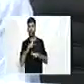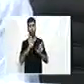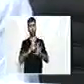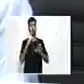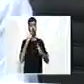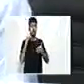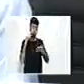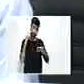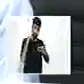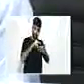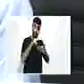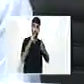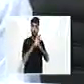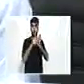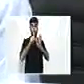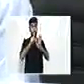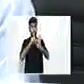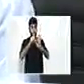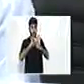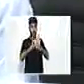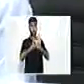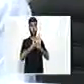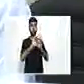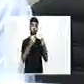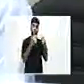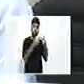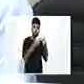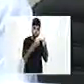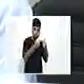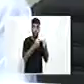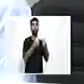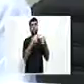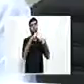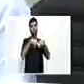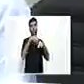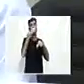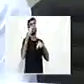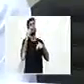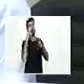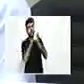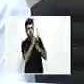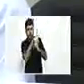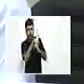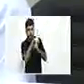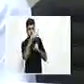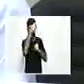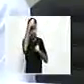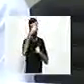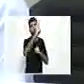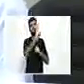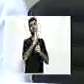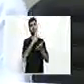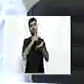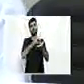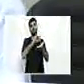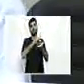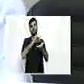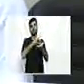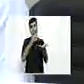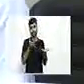observância da lei que no caso específico o próprio executivo viu que realmente